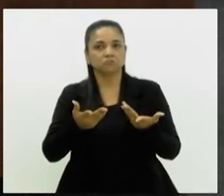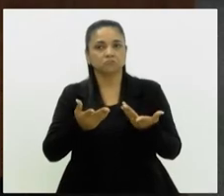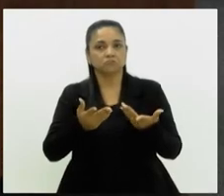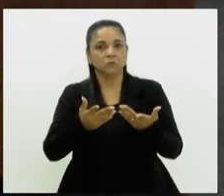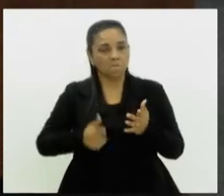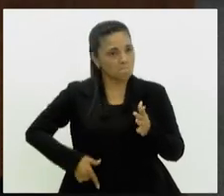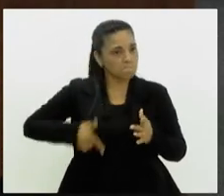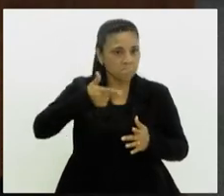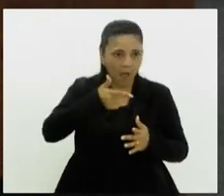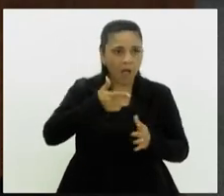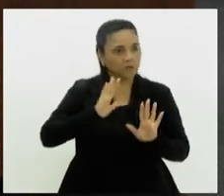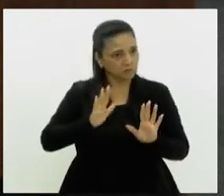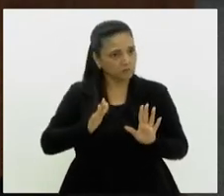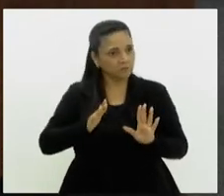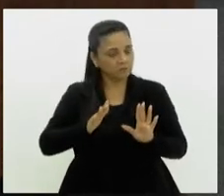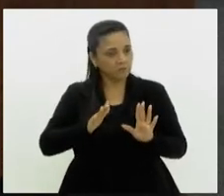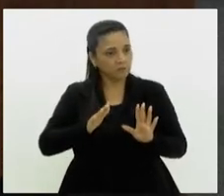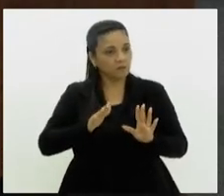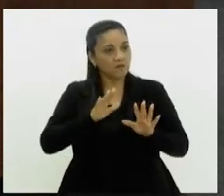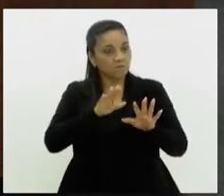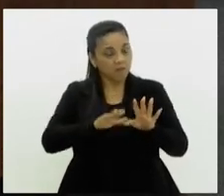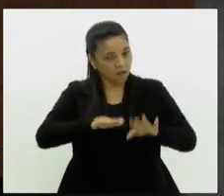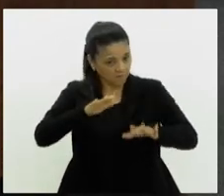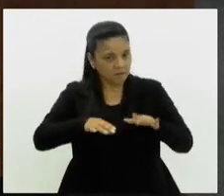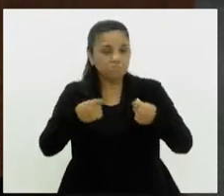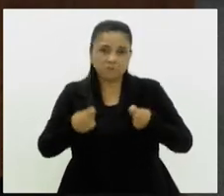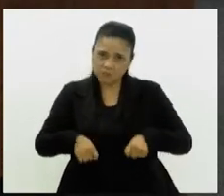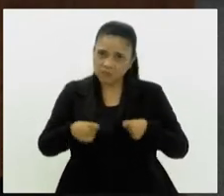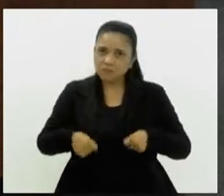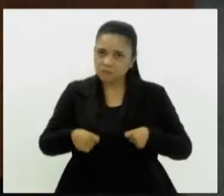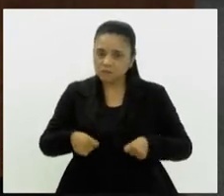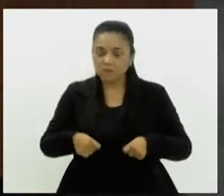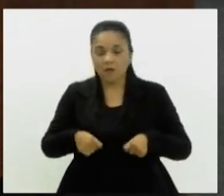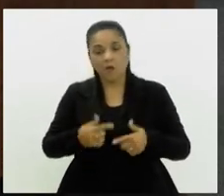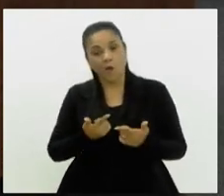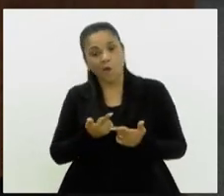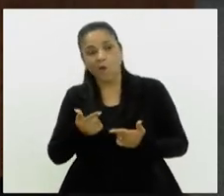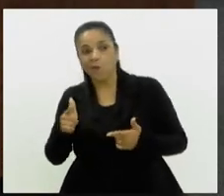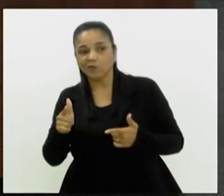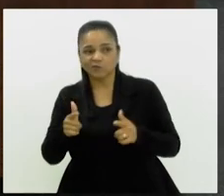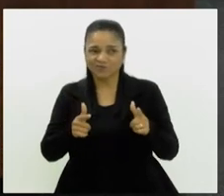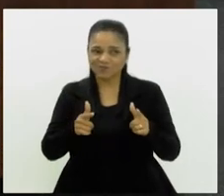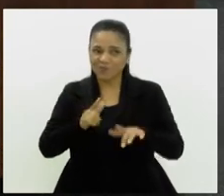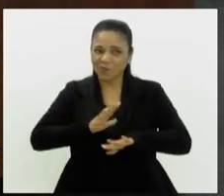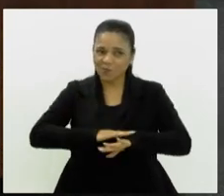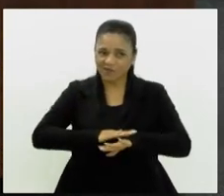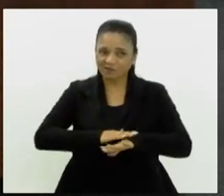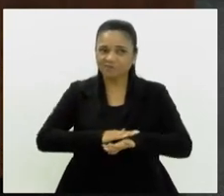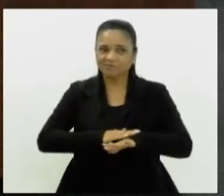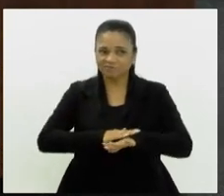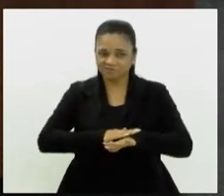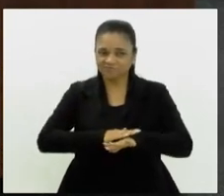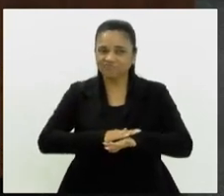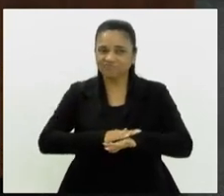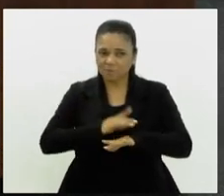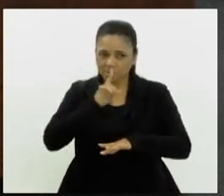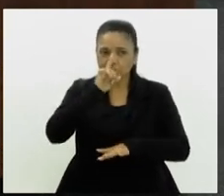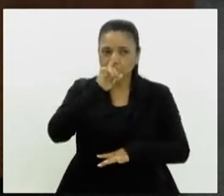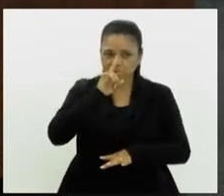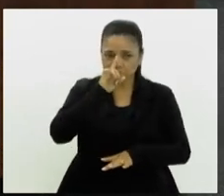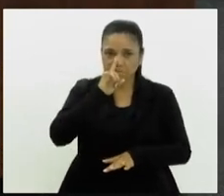alguns casos, eles são indispensáveis. Em outros, eles podem ser maléficos até.